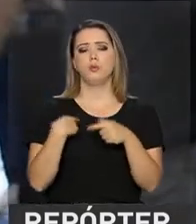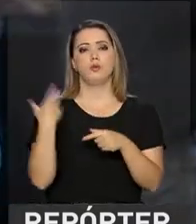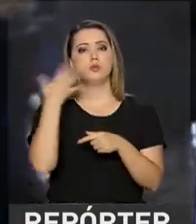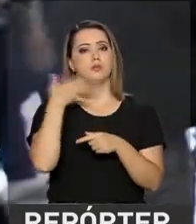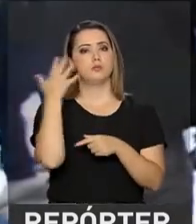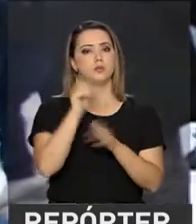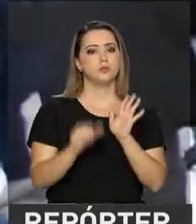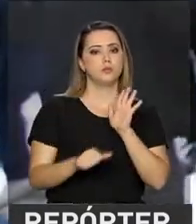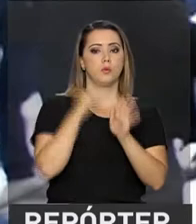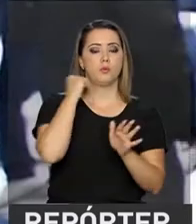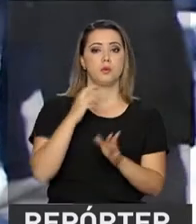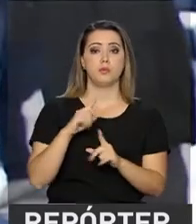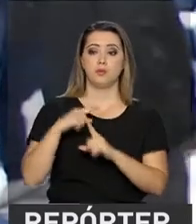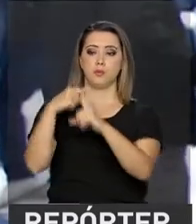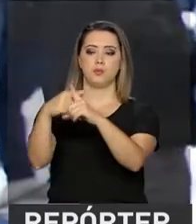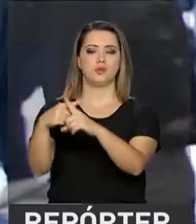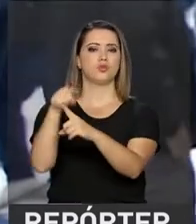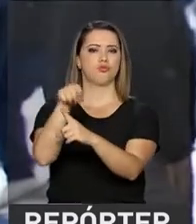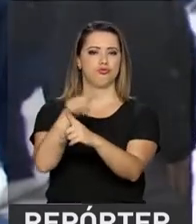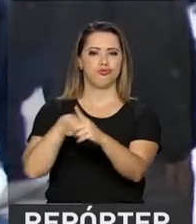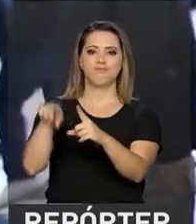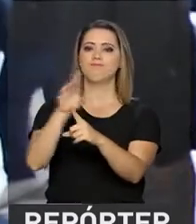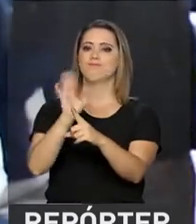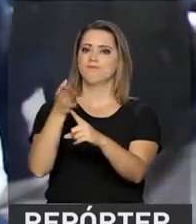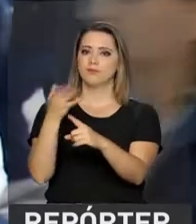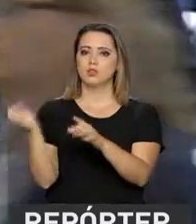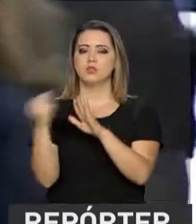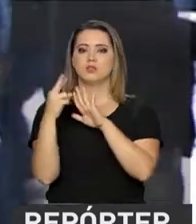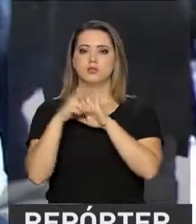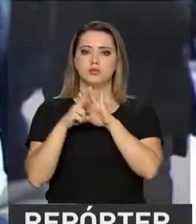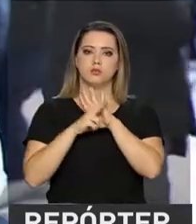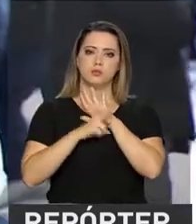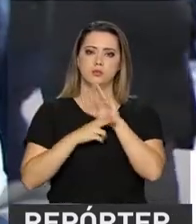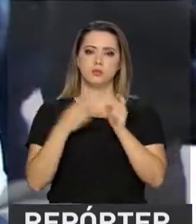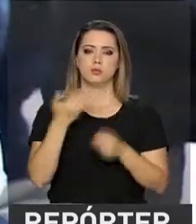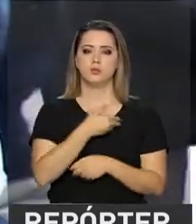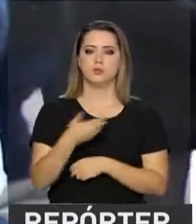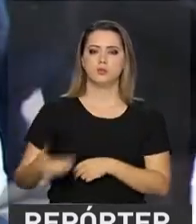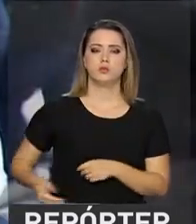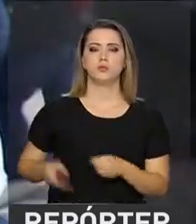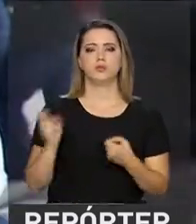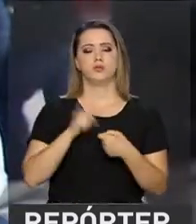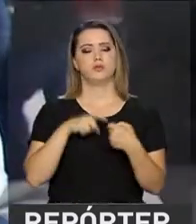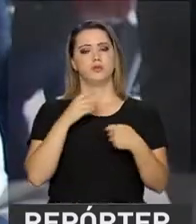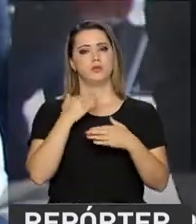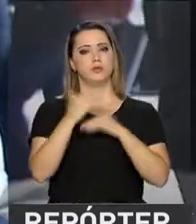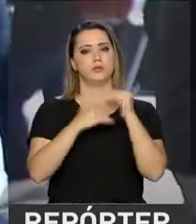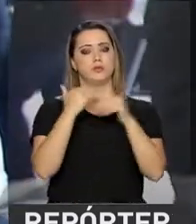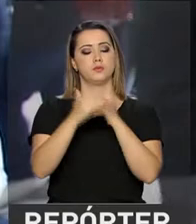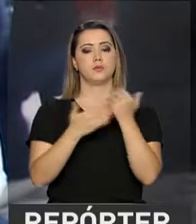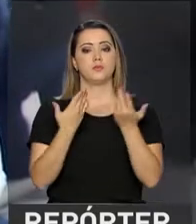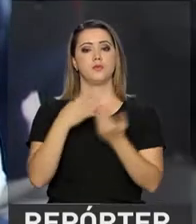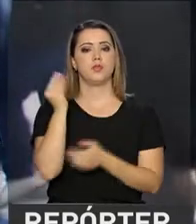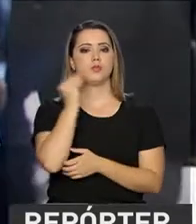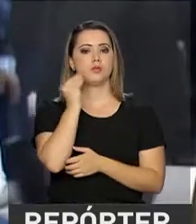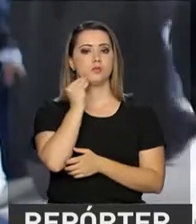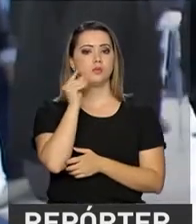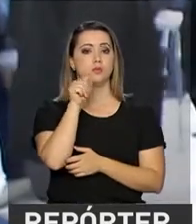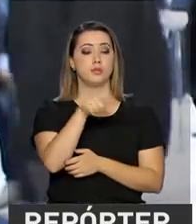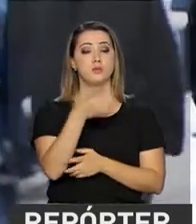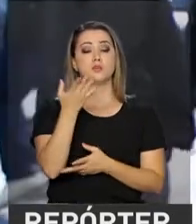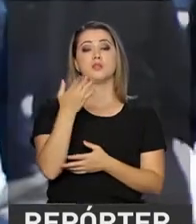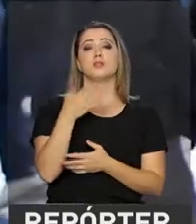dos primeiros a reagir positivamente às medidas adotadas pelo governo em busca da retomada do crescimento. Prova disso foi o aumento